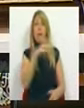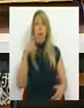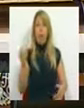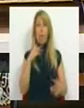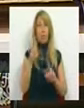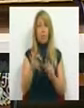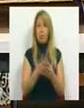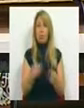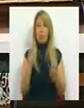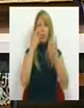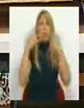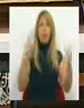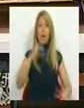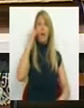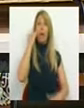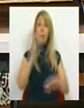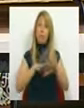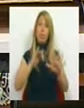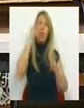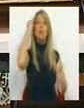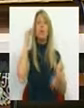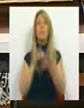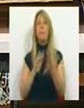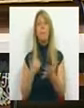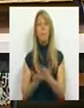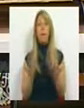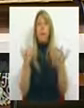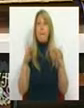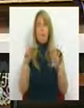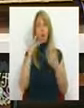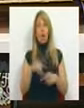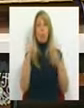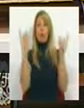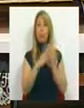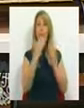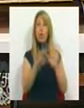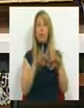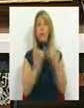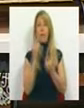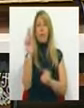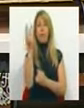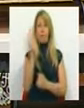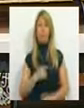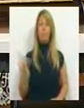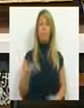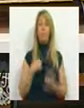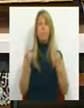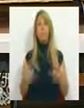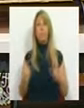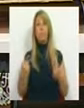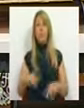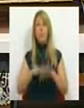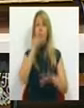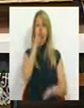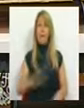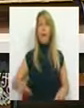preconizada e que é grave nos resultados que gerará, mas que acaba por traduzir dois modelos de sociedade. Nós temos, relativamente ao